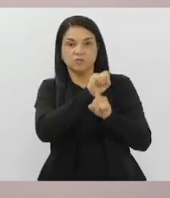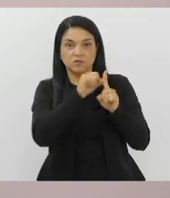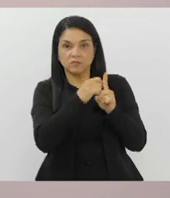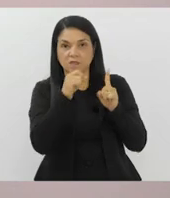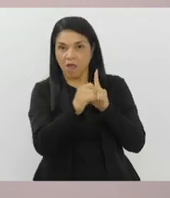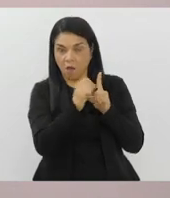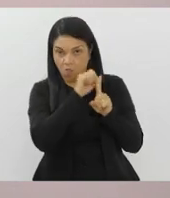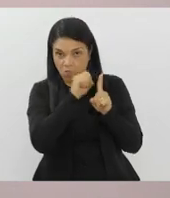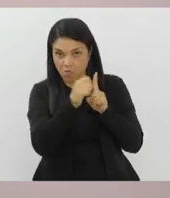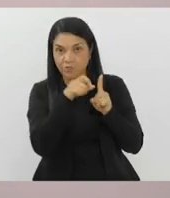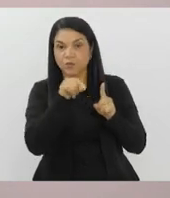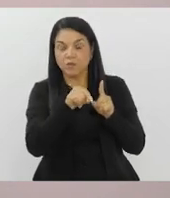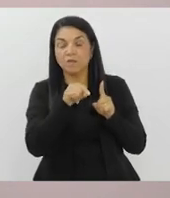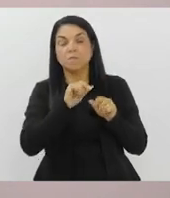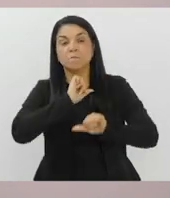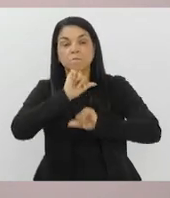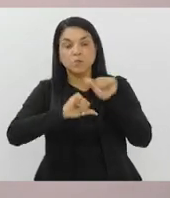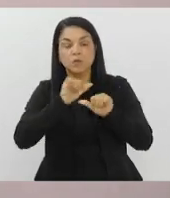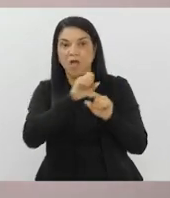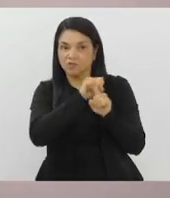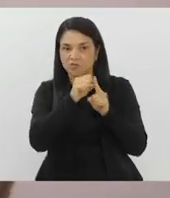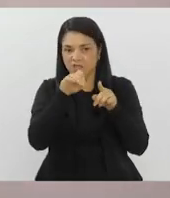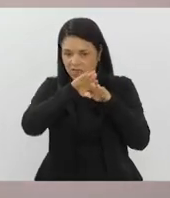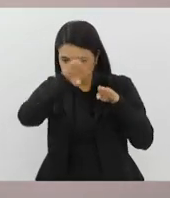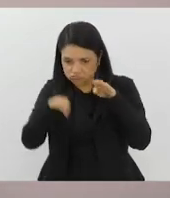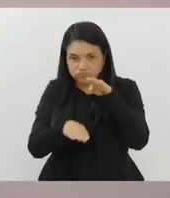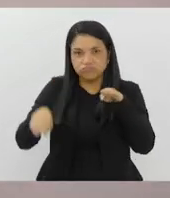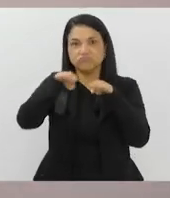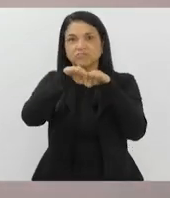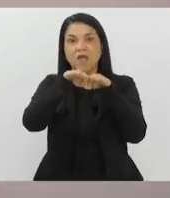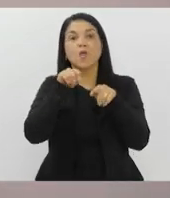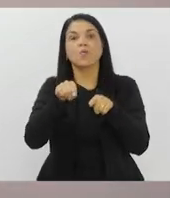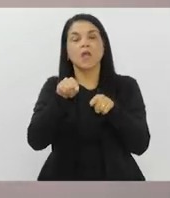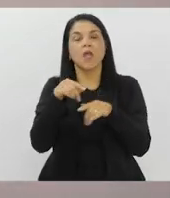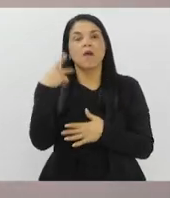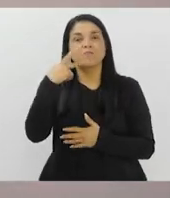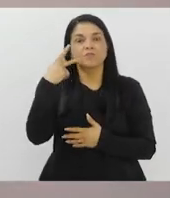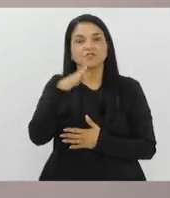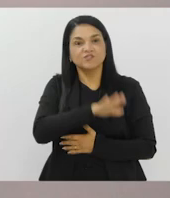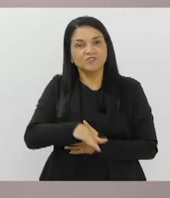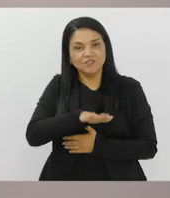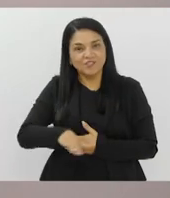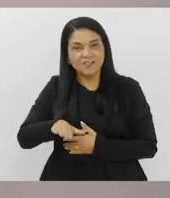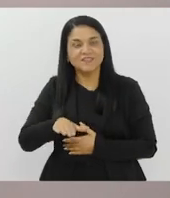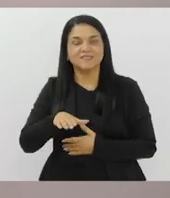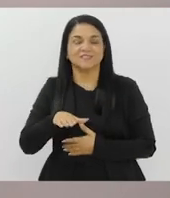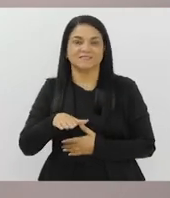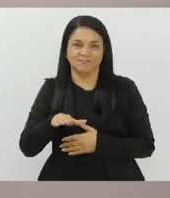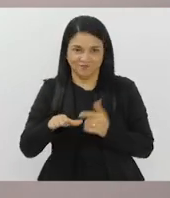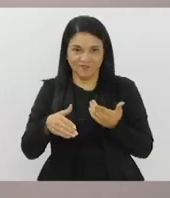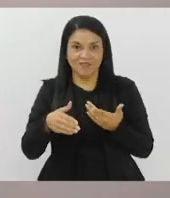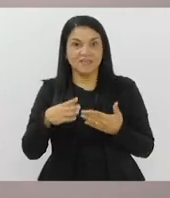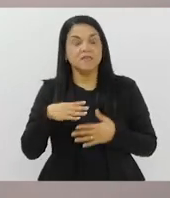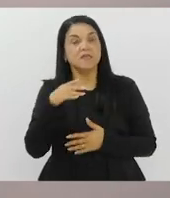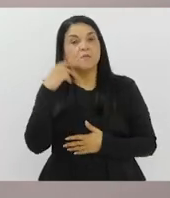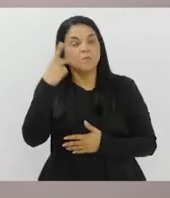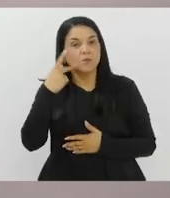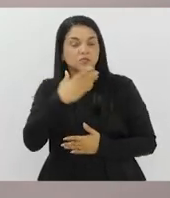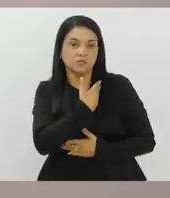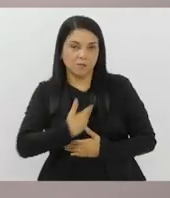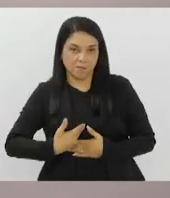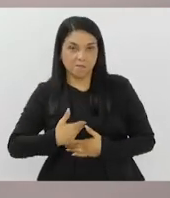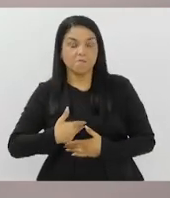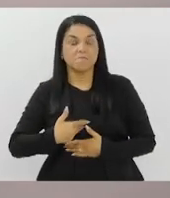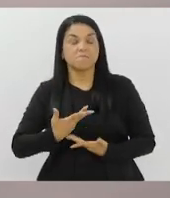que é capaz de tornar a sociedade menos desigual é a política da primeira infância, é a política das mães. Esse recado eu sempre vou dar em todos os espaços que eu